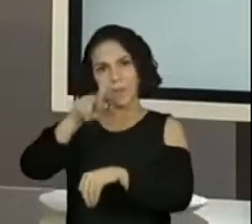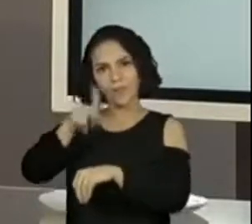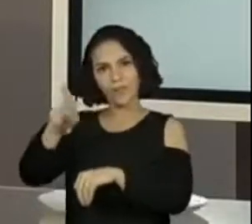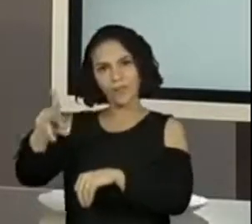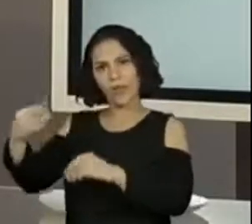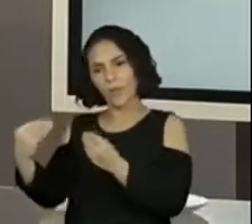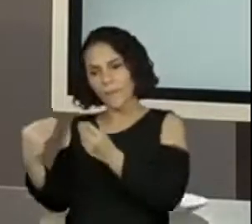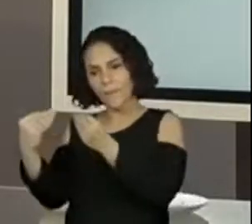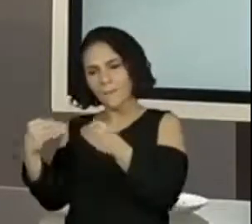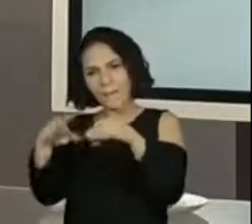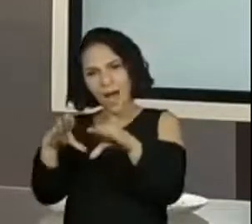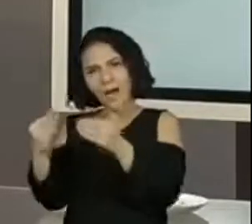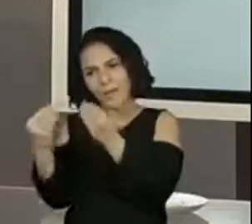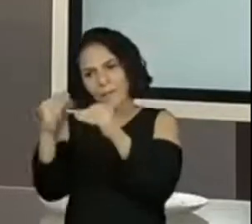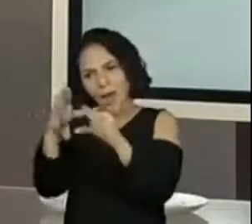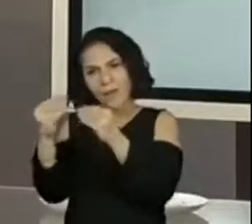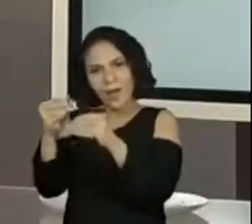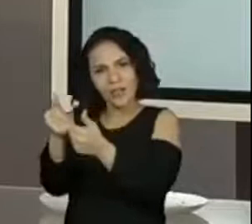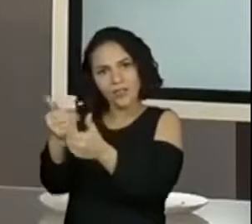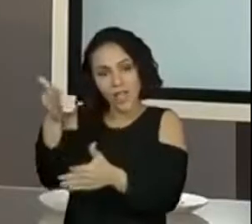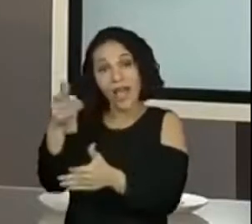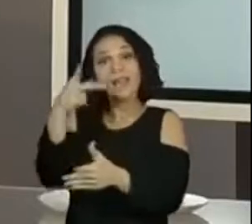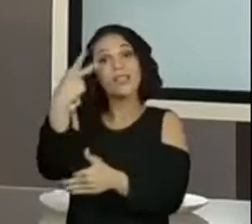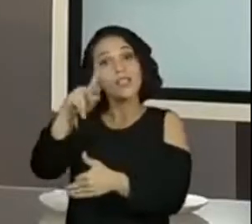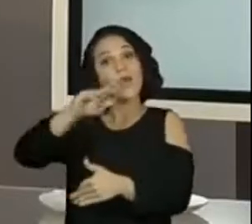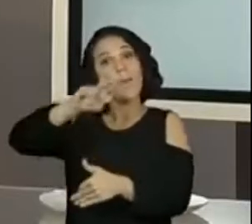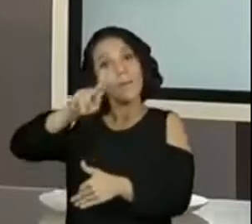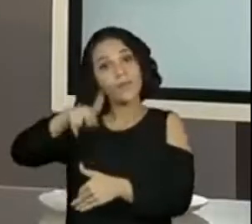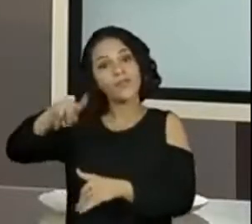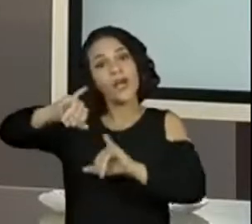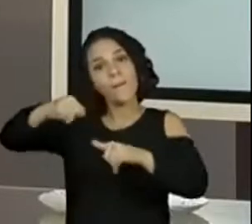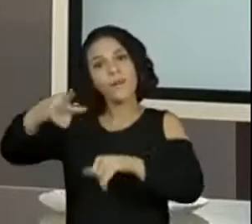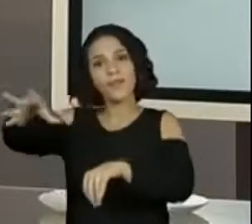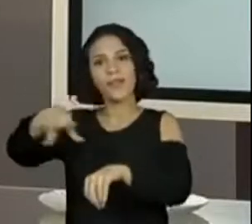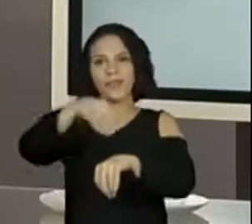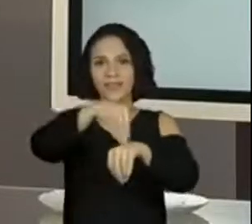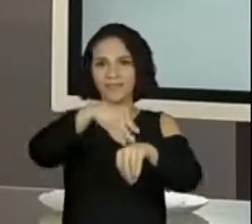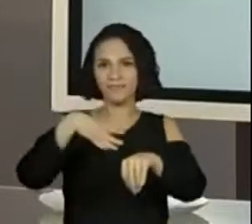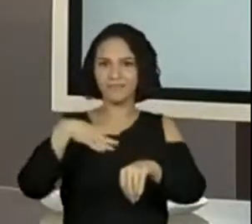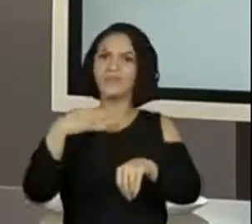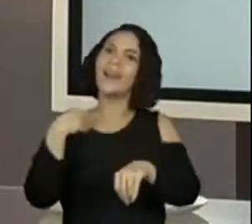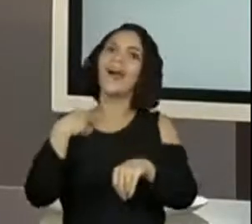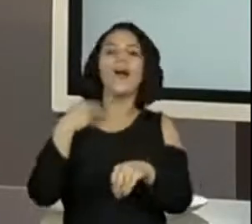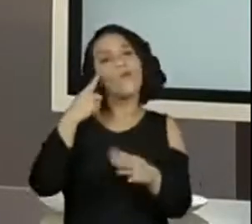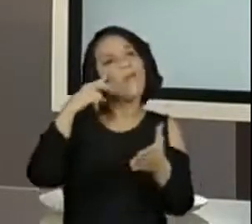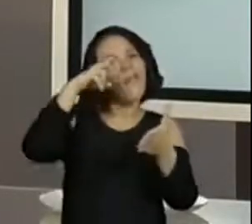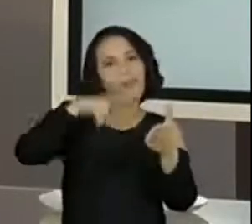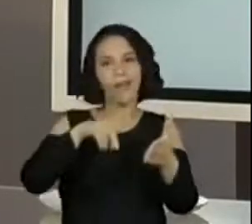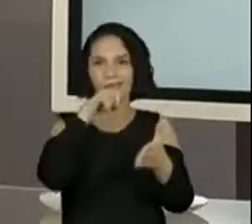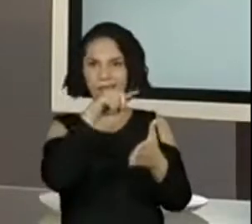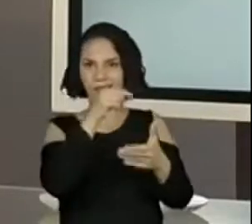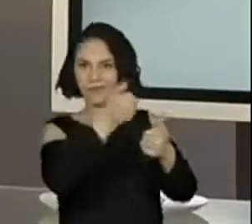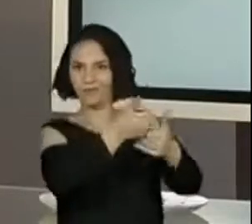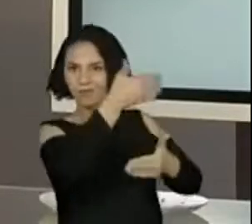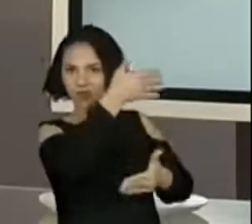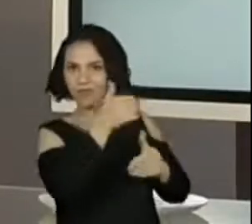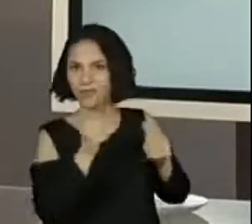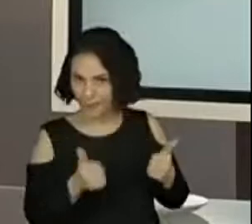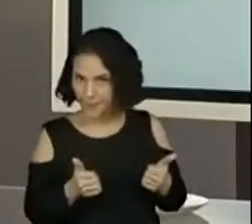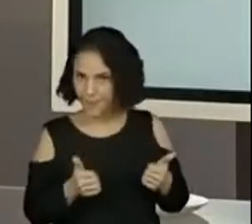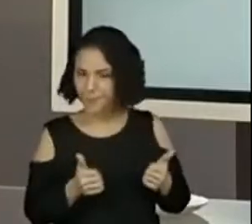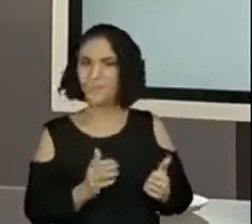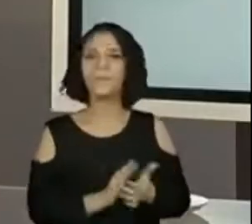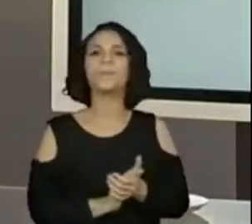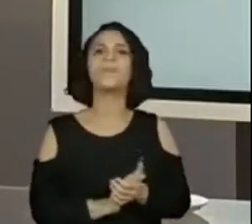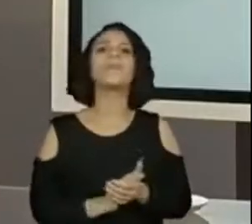ele poder trazer a mensagem aqui para a gente. Tudo bem? Então, vamos lá para a nossa aula. Eu quero saber se